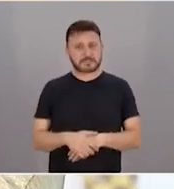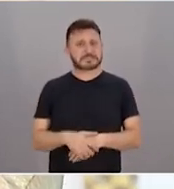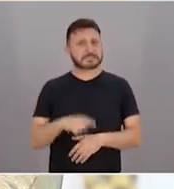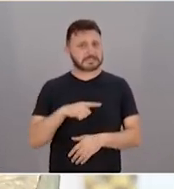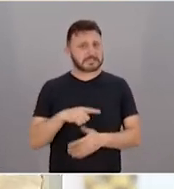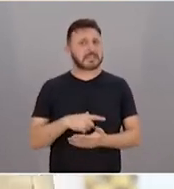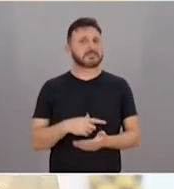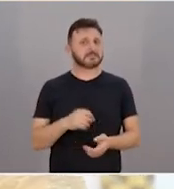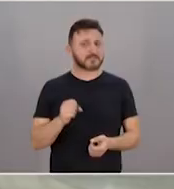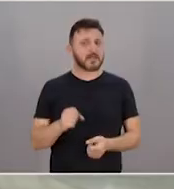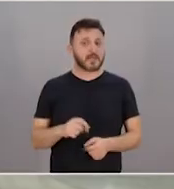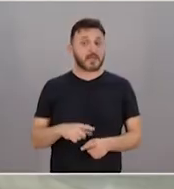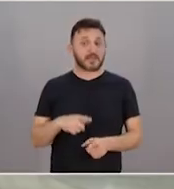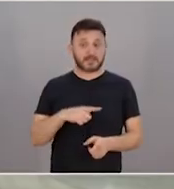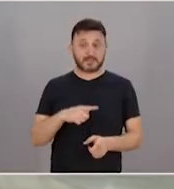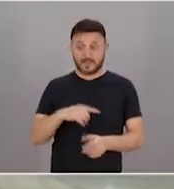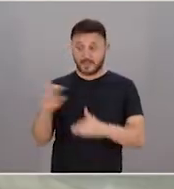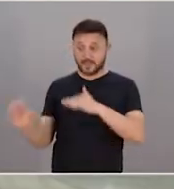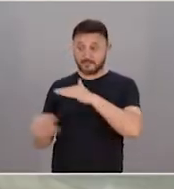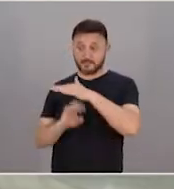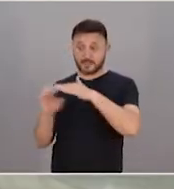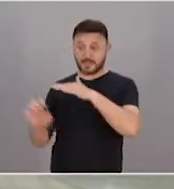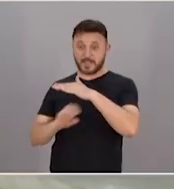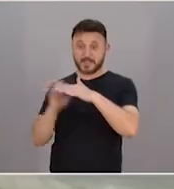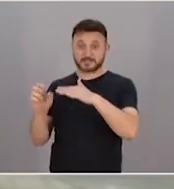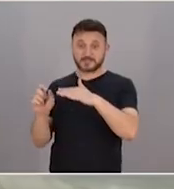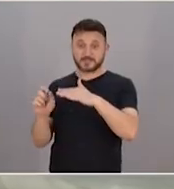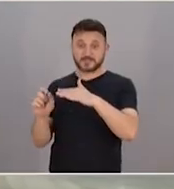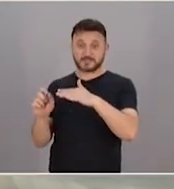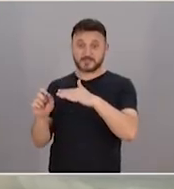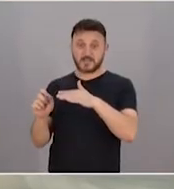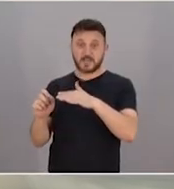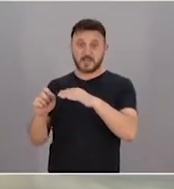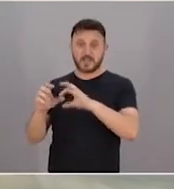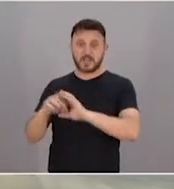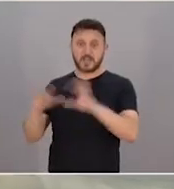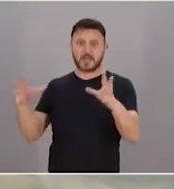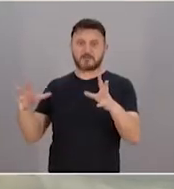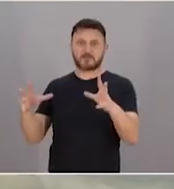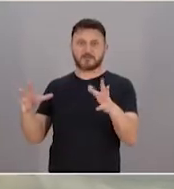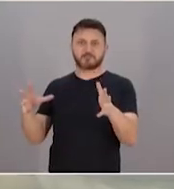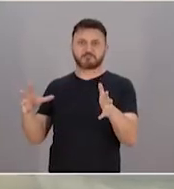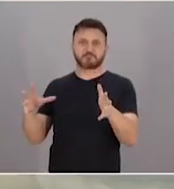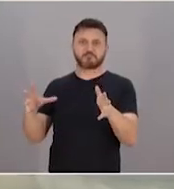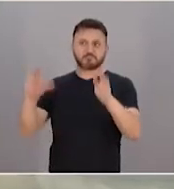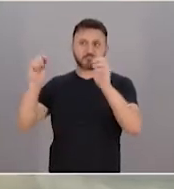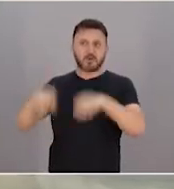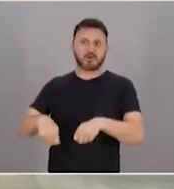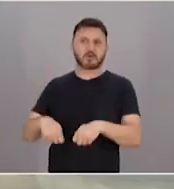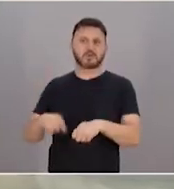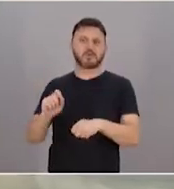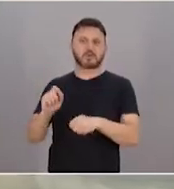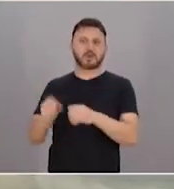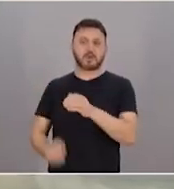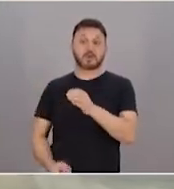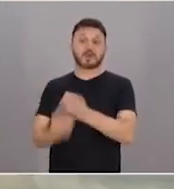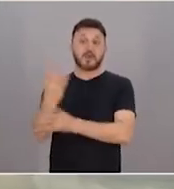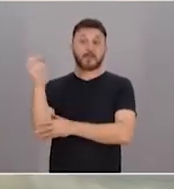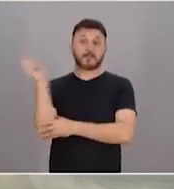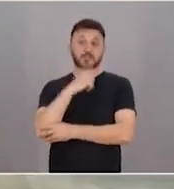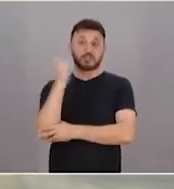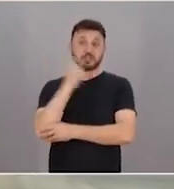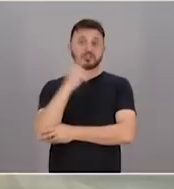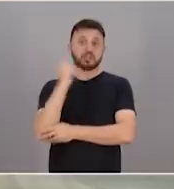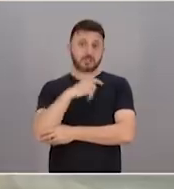sociais. Existem empresas que estão dispostas a qualquer preço de criar a mentira,